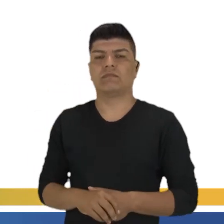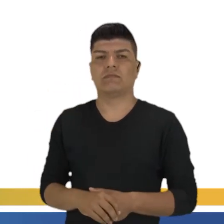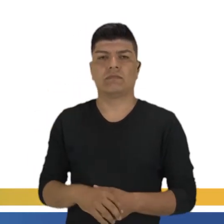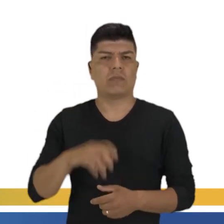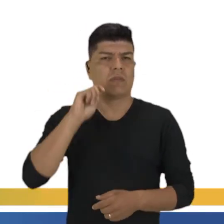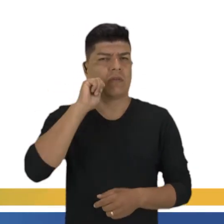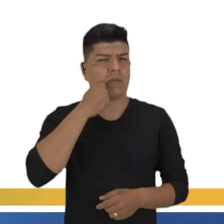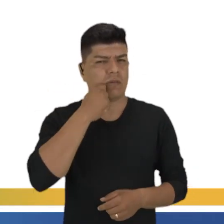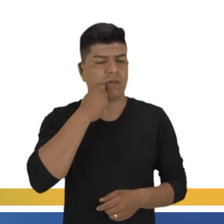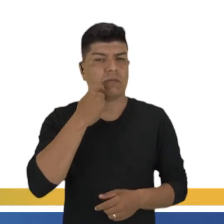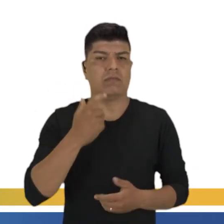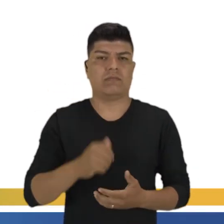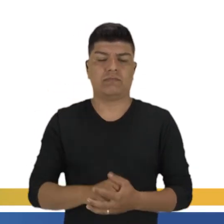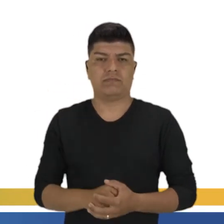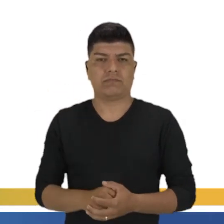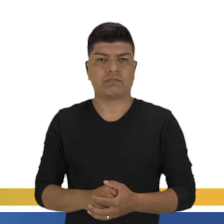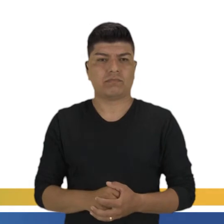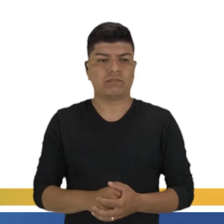Pães está